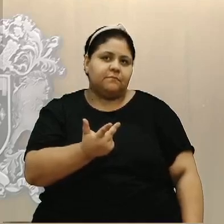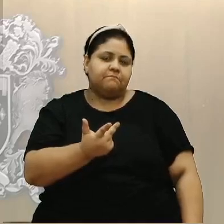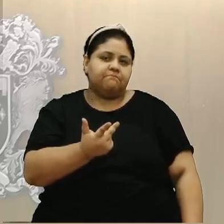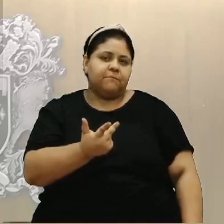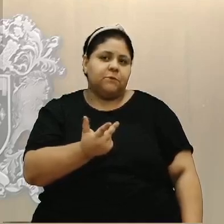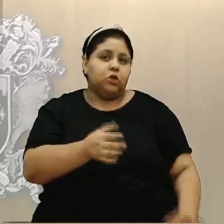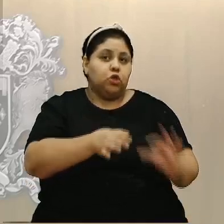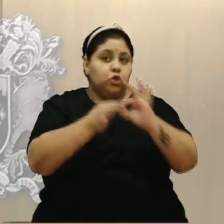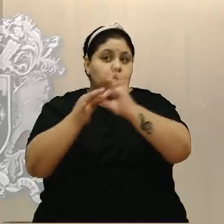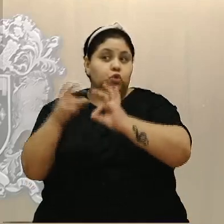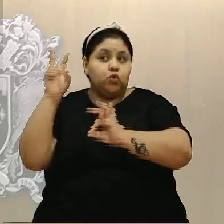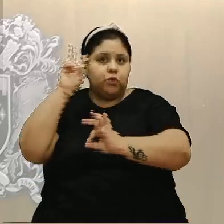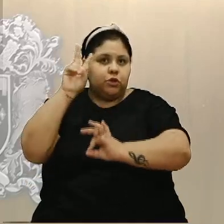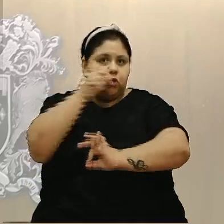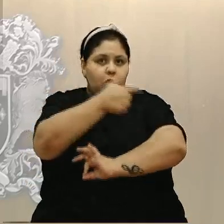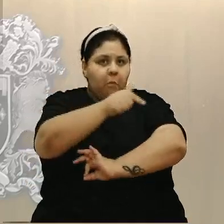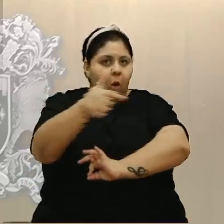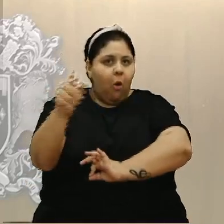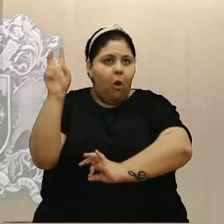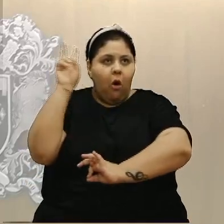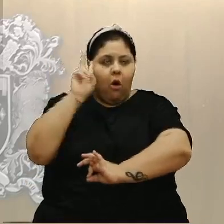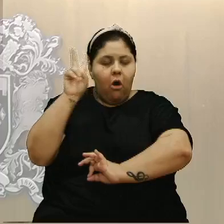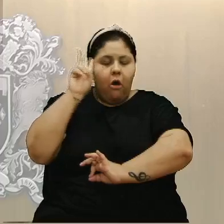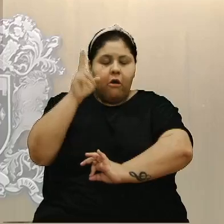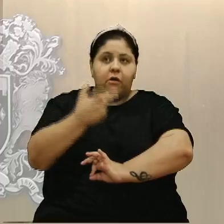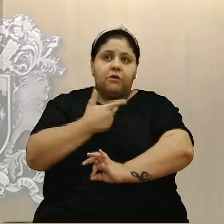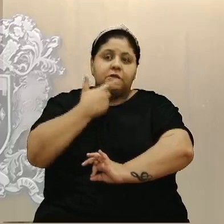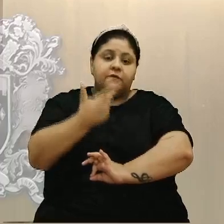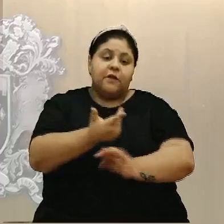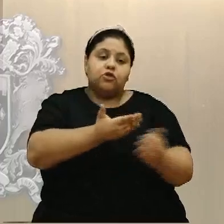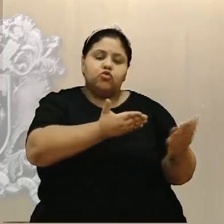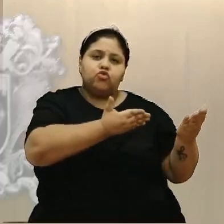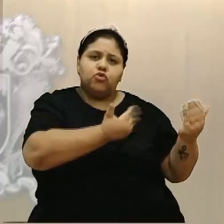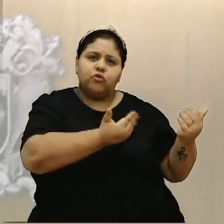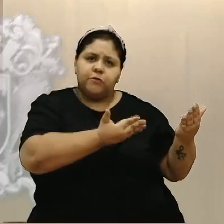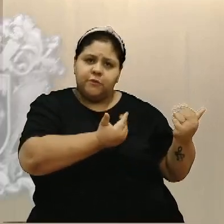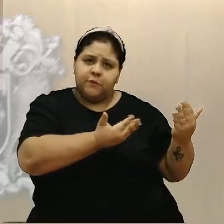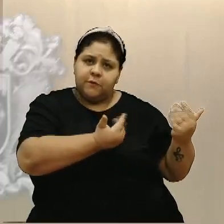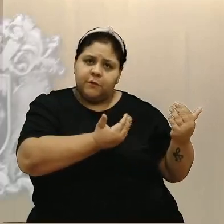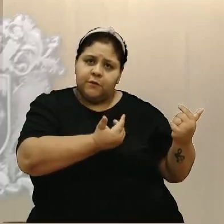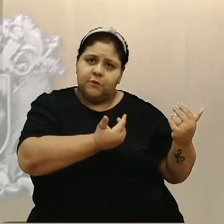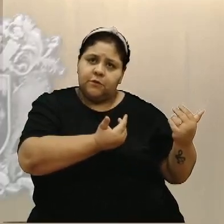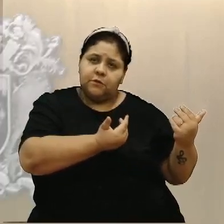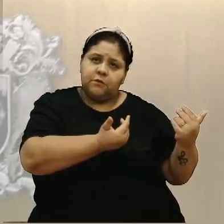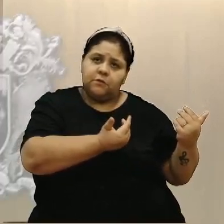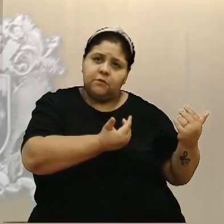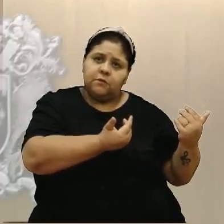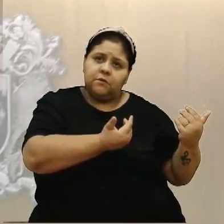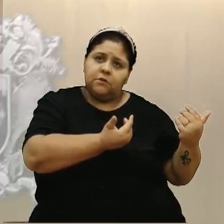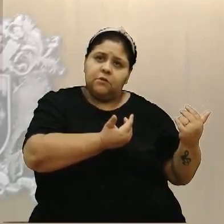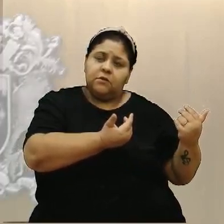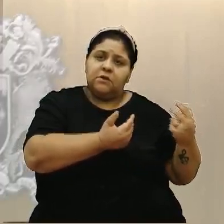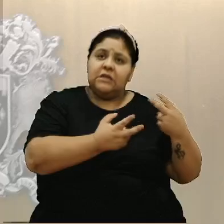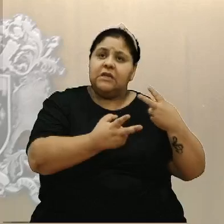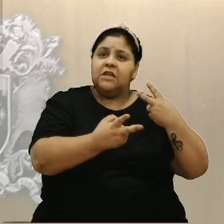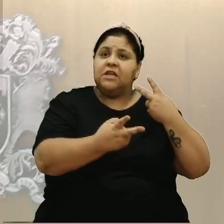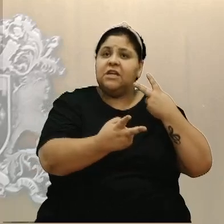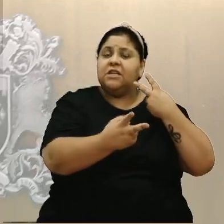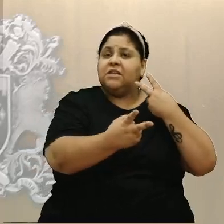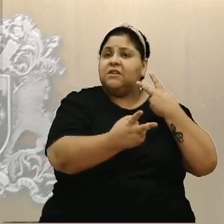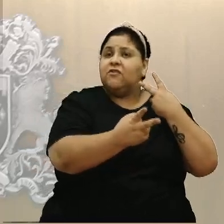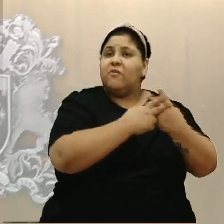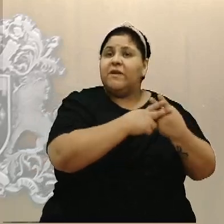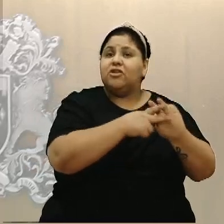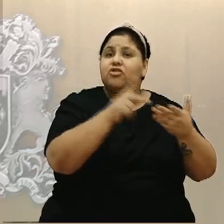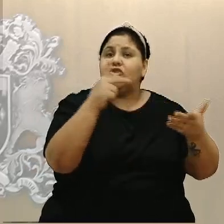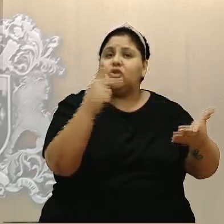história, uma outra que fala de um jovem rapaz que foi preso